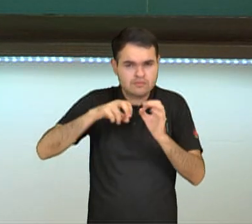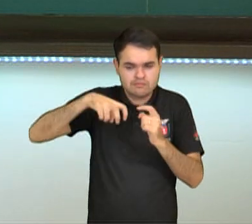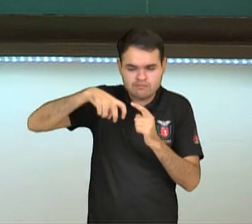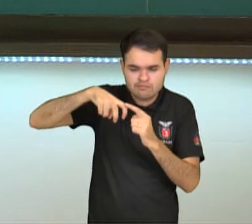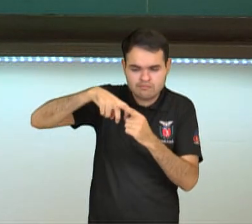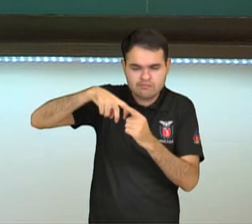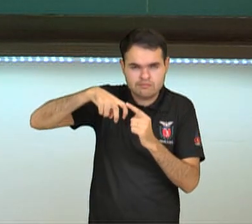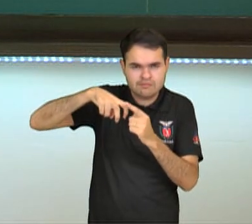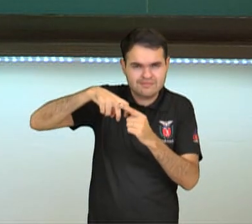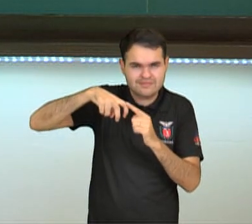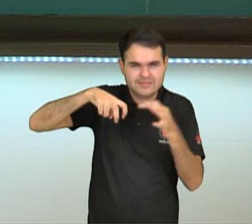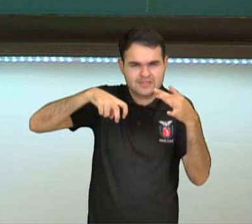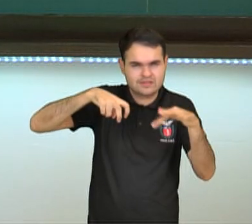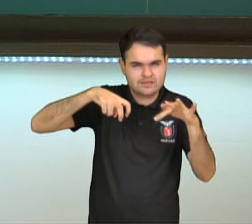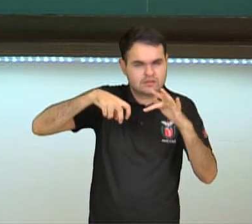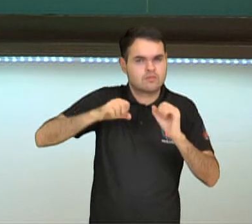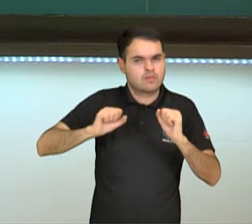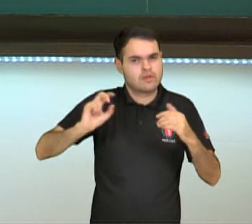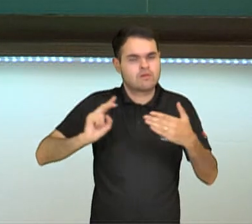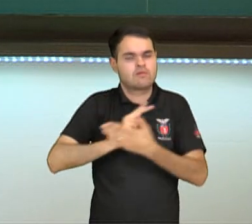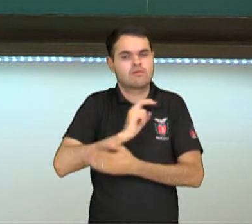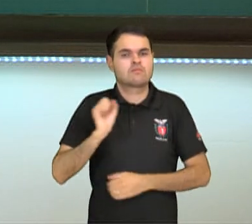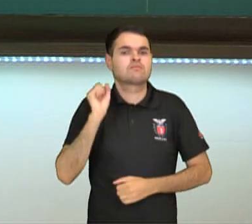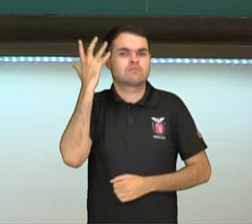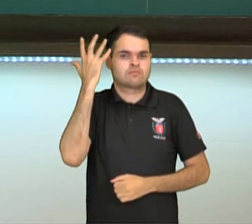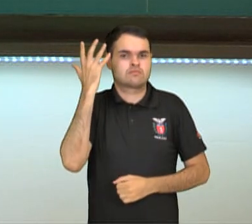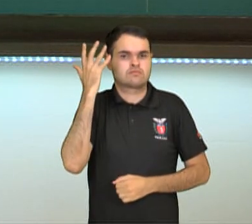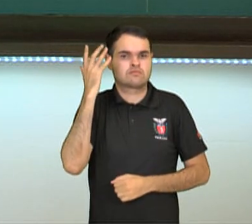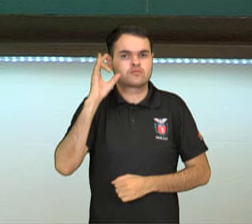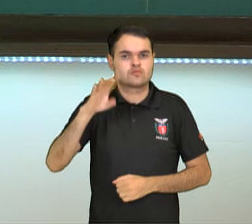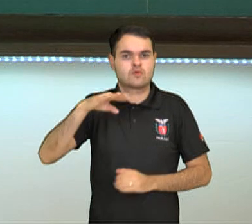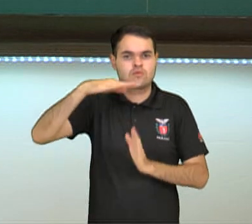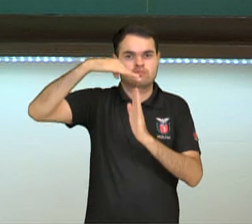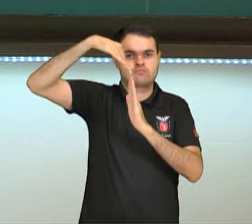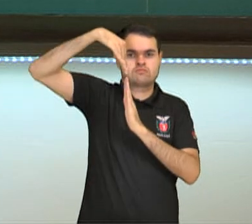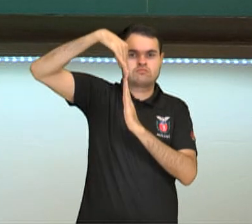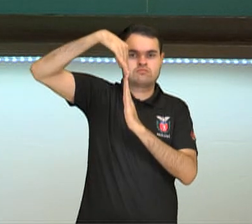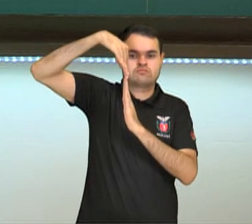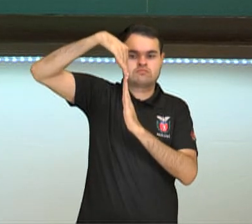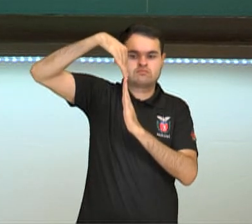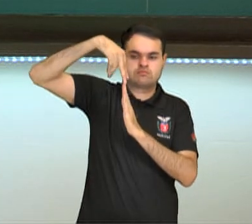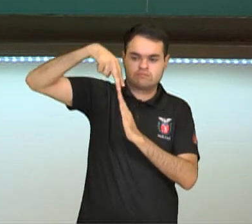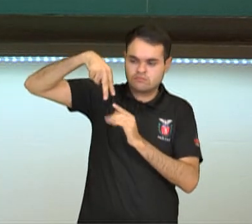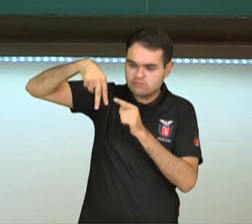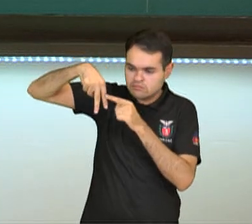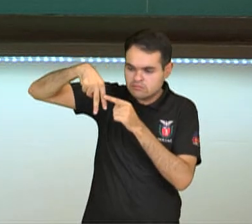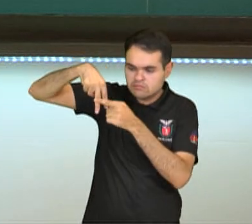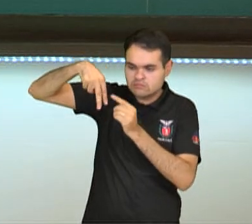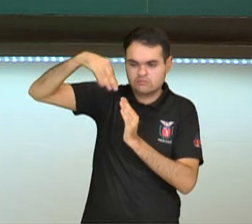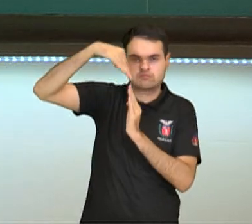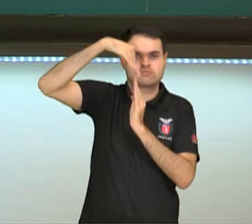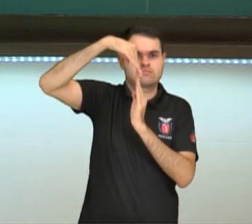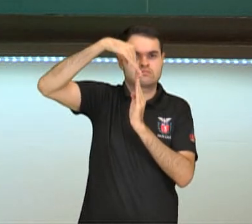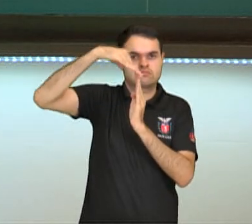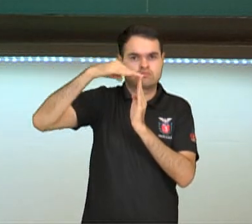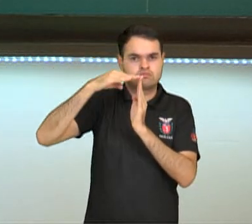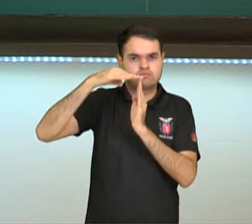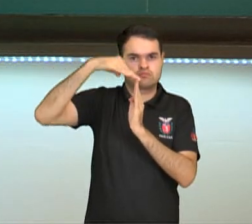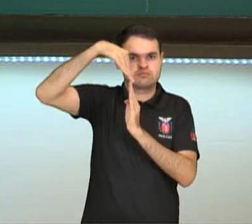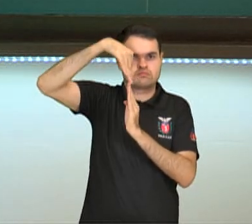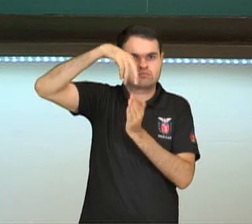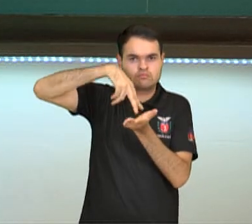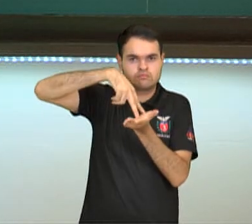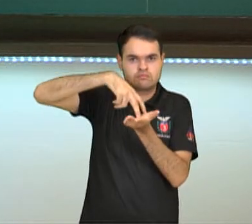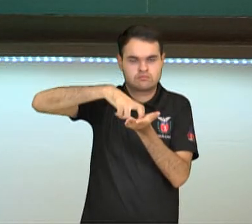tá bom? Então, no agachamento, só vai dobrar até os 90 graus e voltar, tá? Atenção para o movimento